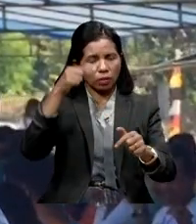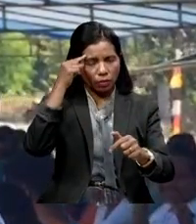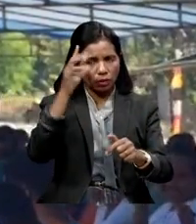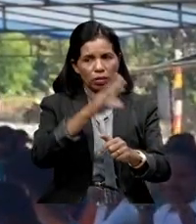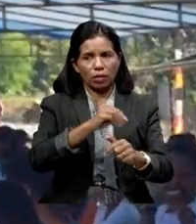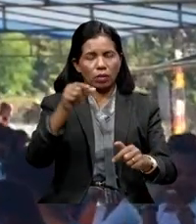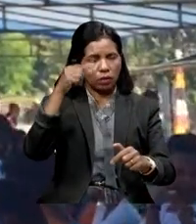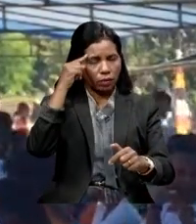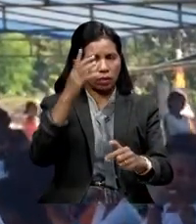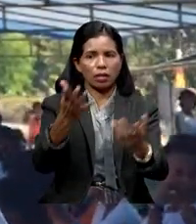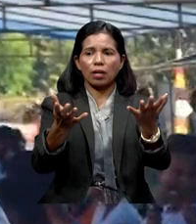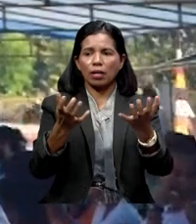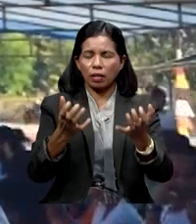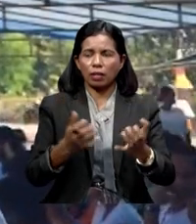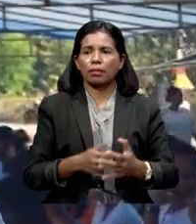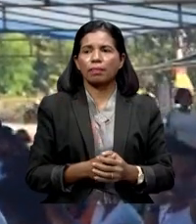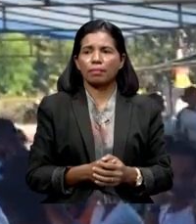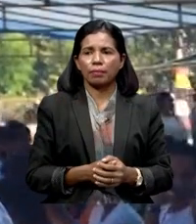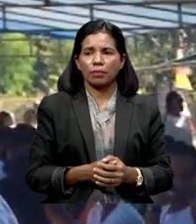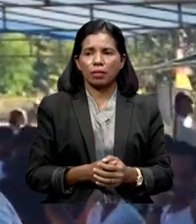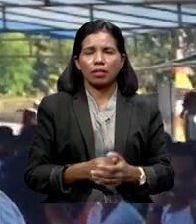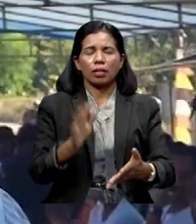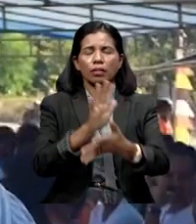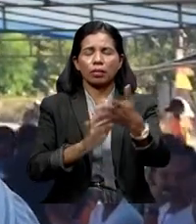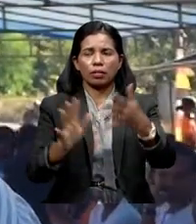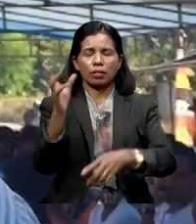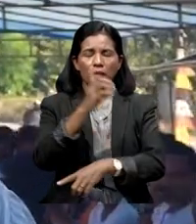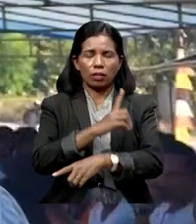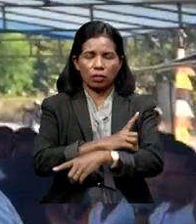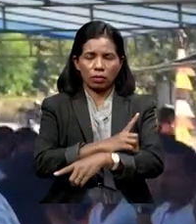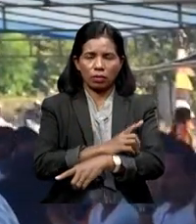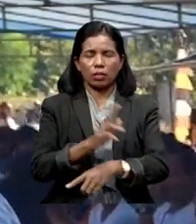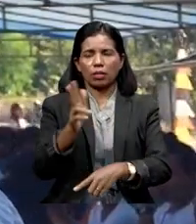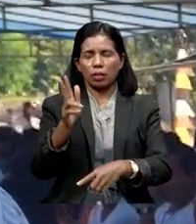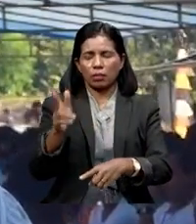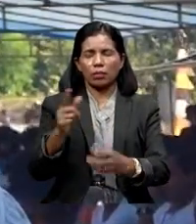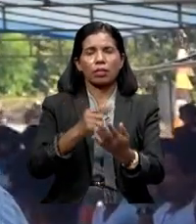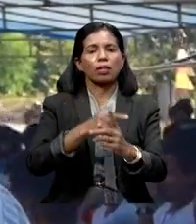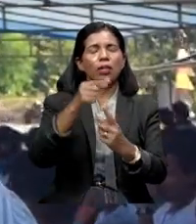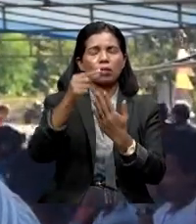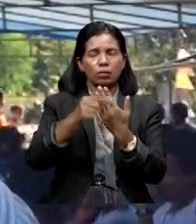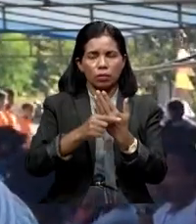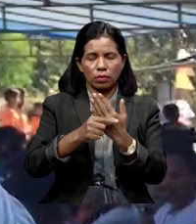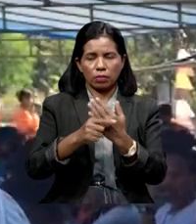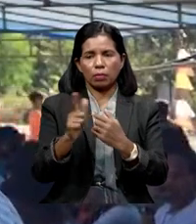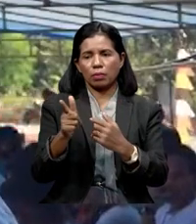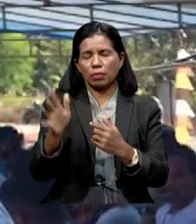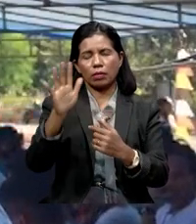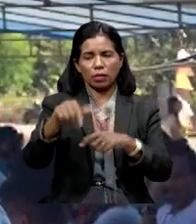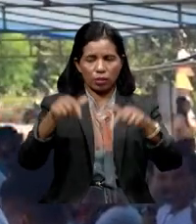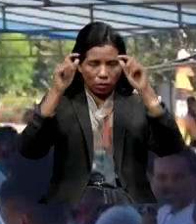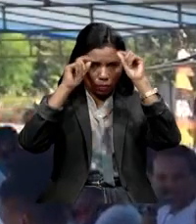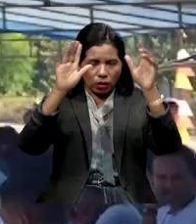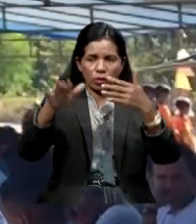governo constitucional a cara, comemora com a consulta popular Badala Ronul Recen Lima e o território Timor